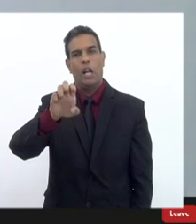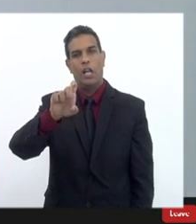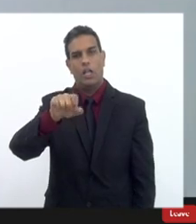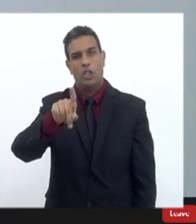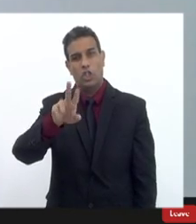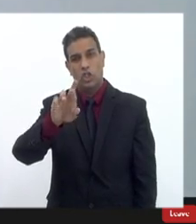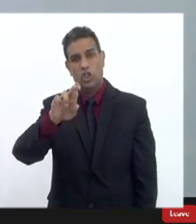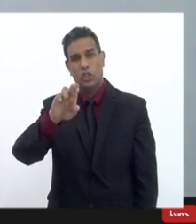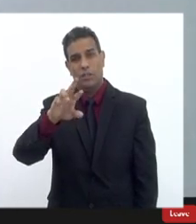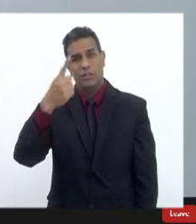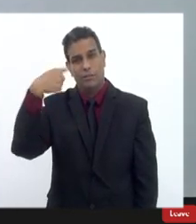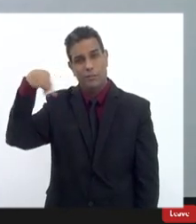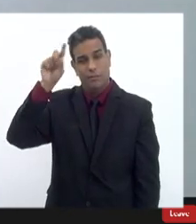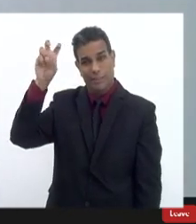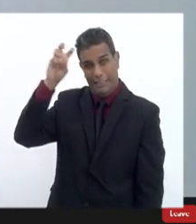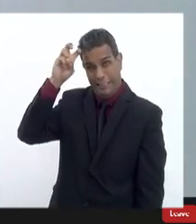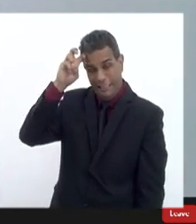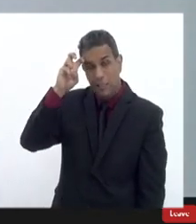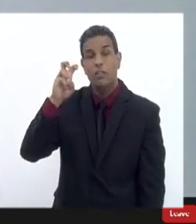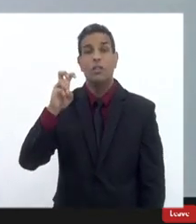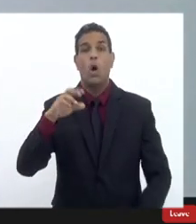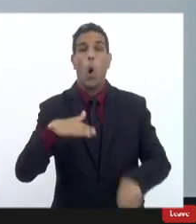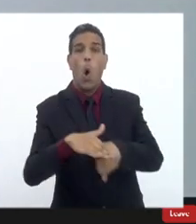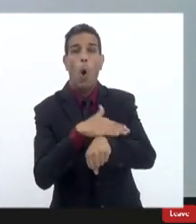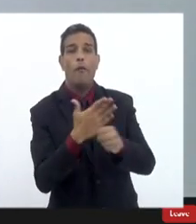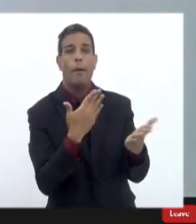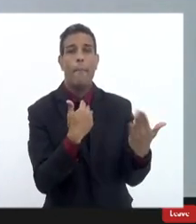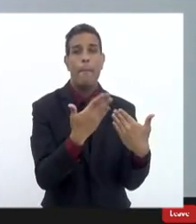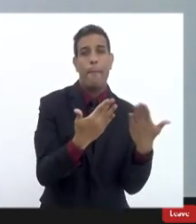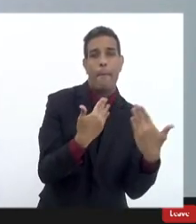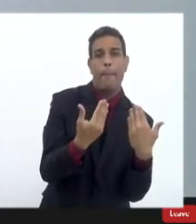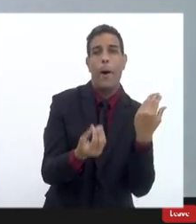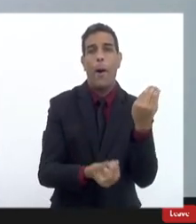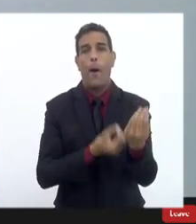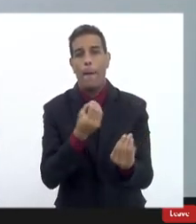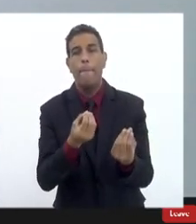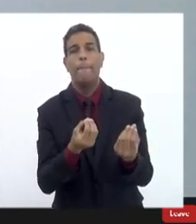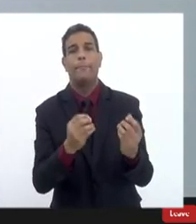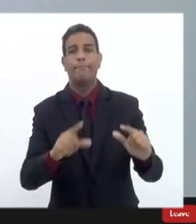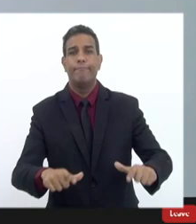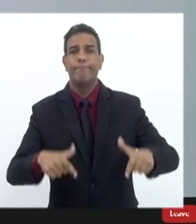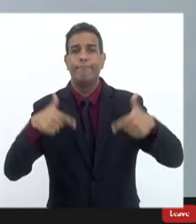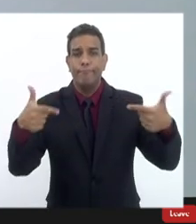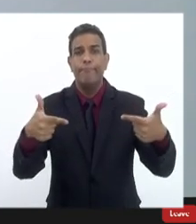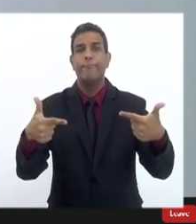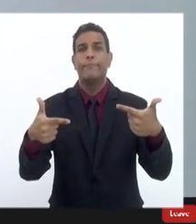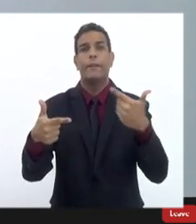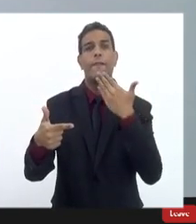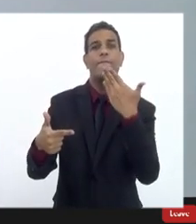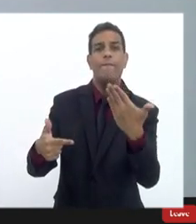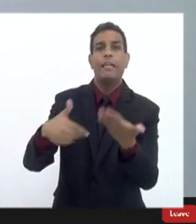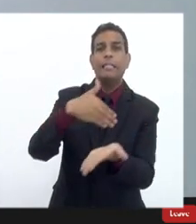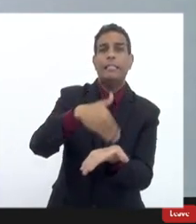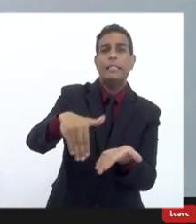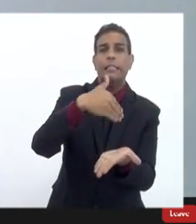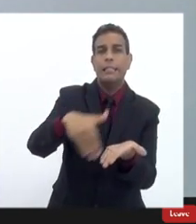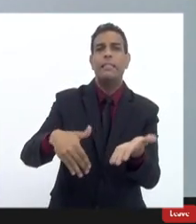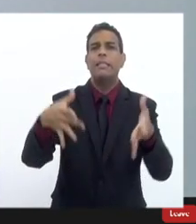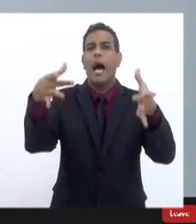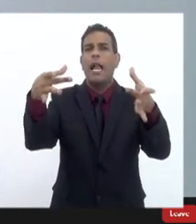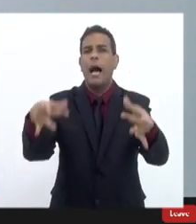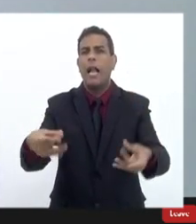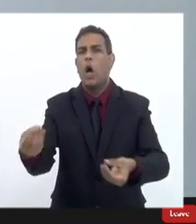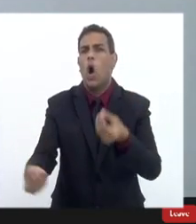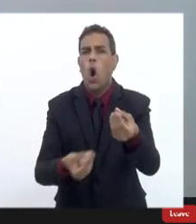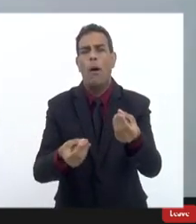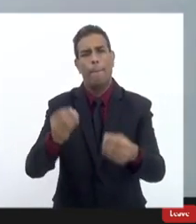na última quinta-feira, né, que foi inclusive na última quinta-feira, dia 26, fizemos um ato em frente à SEDUC, reivindicando também esclarecimento acerca da